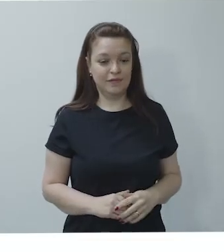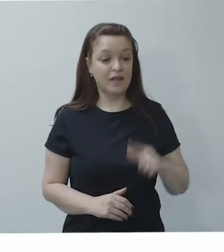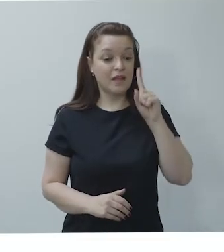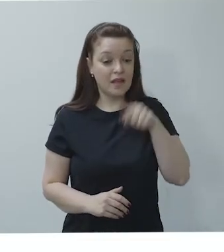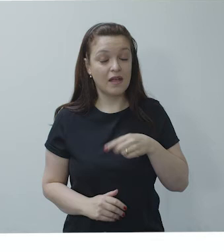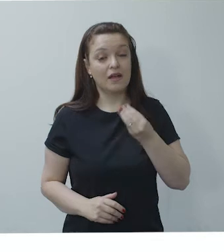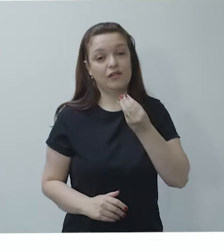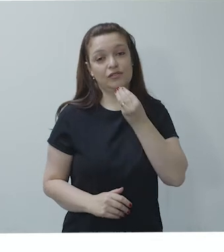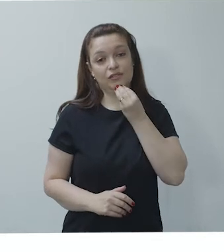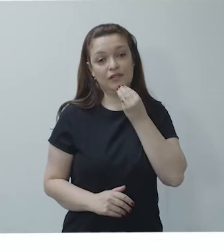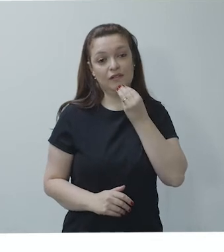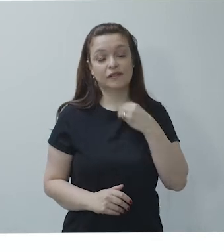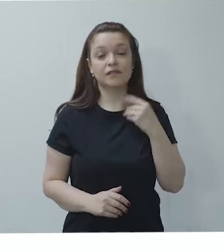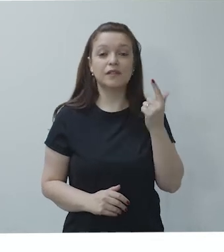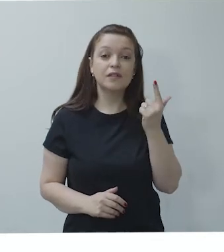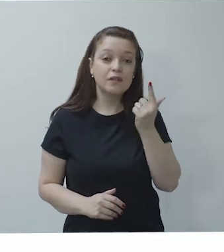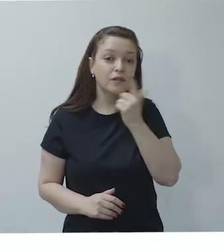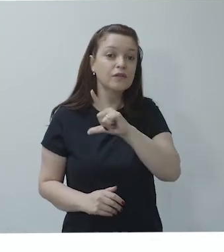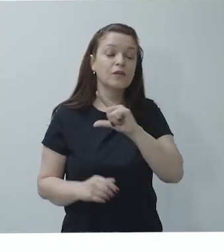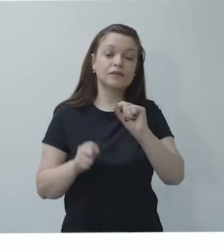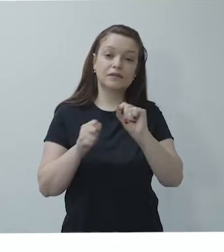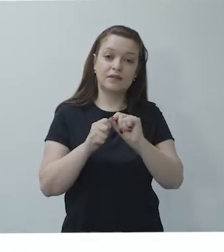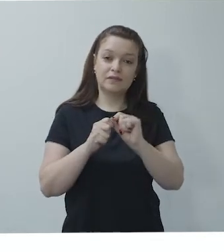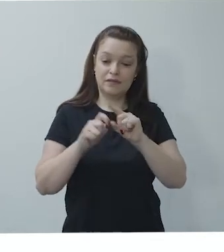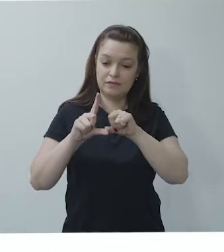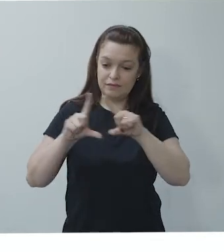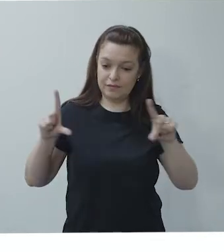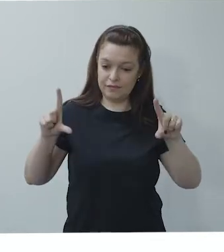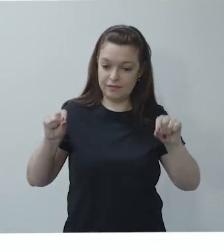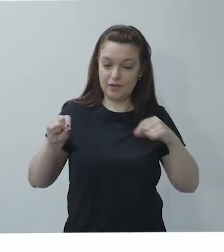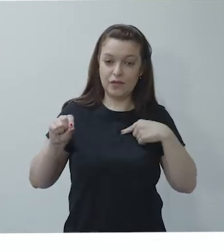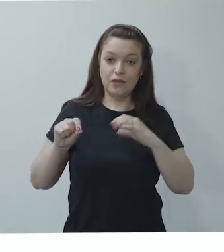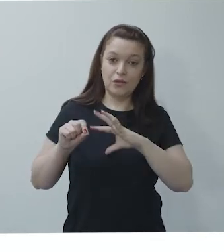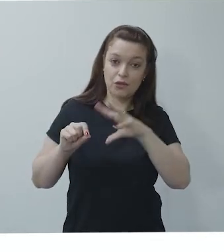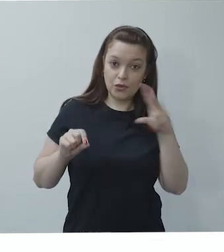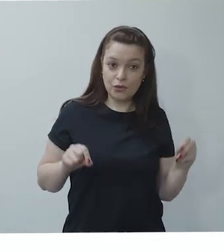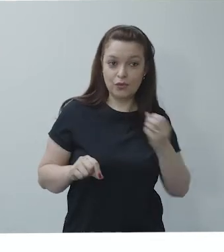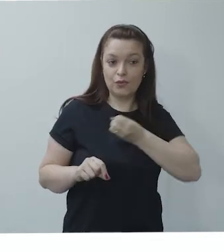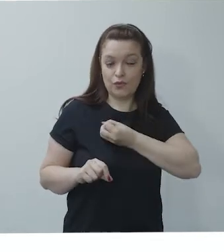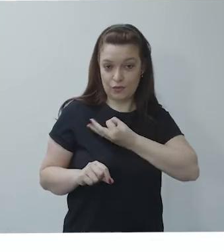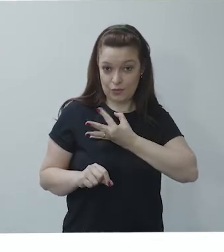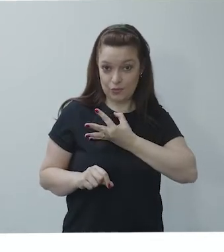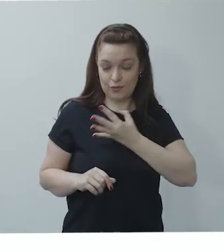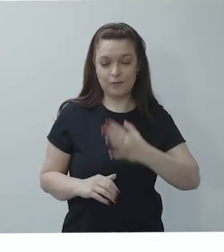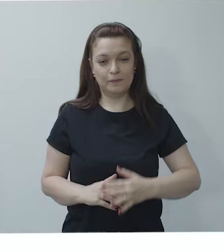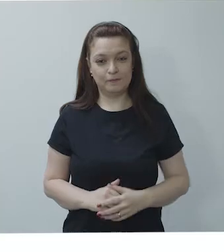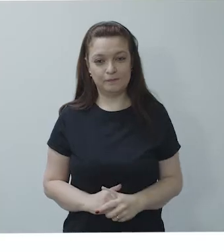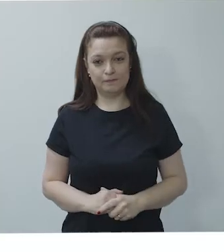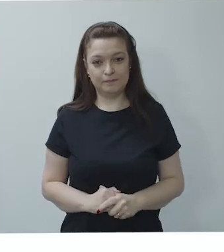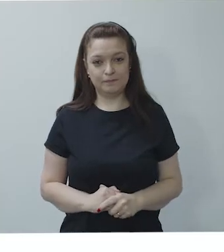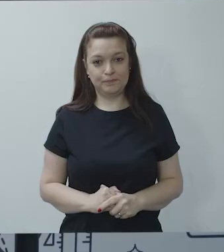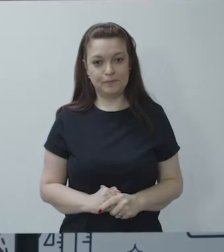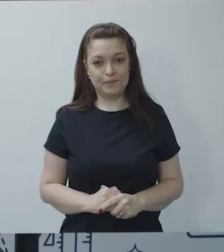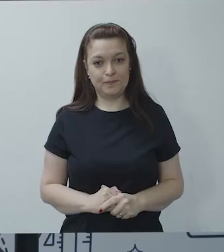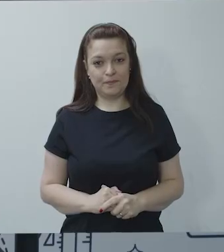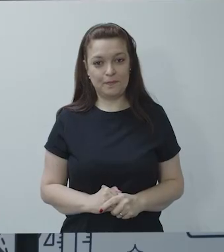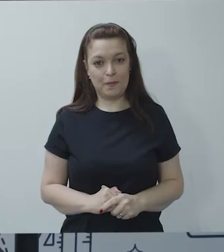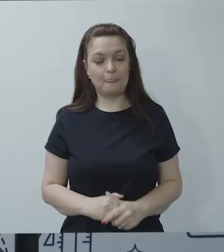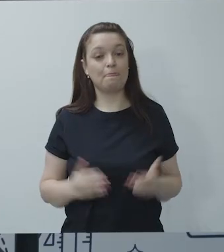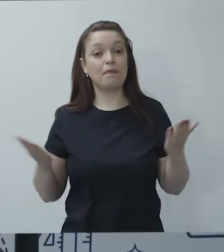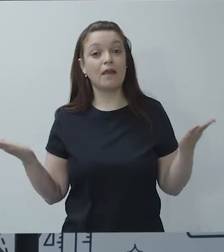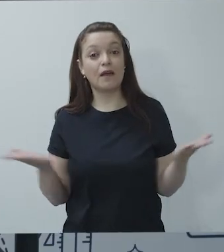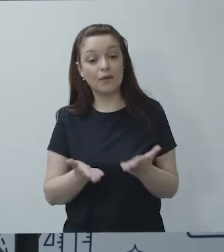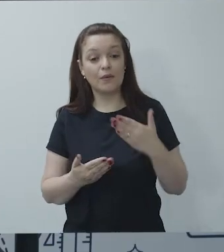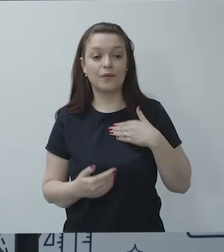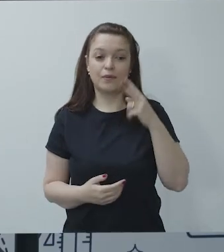0,66. Essas são as chances de eu conseguir preencher todos os números lá na minha tira de papel. Agora,